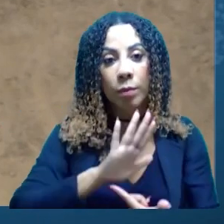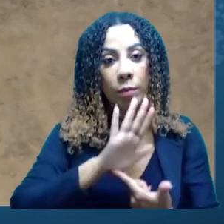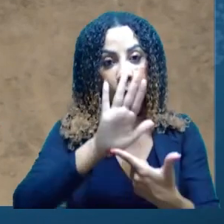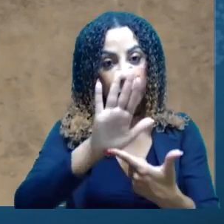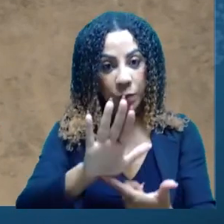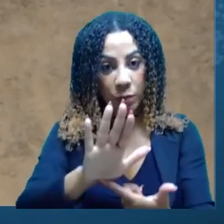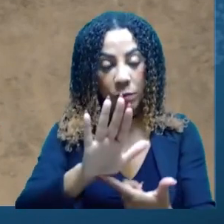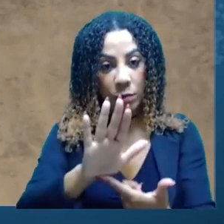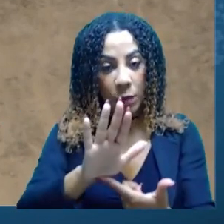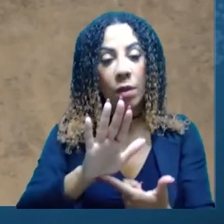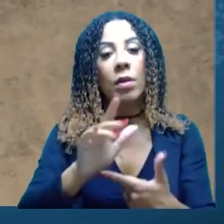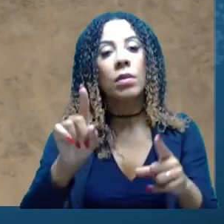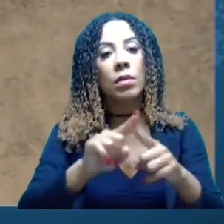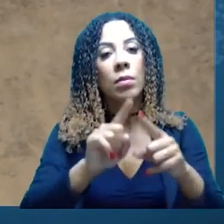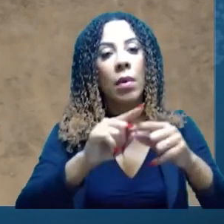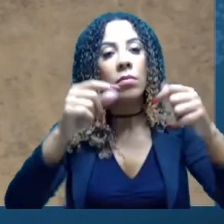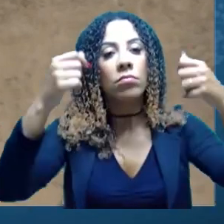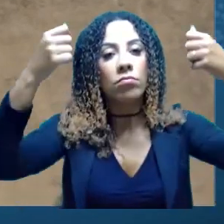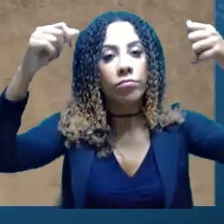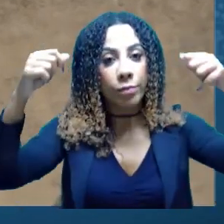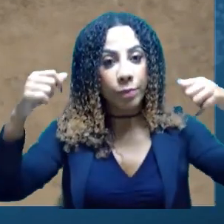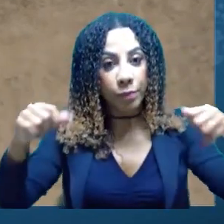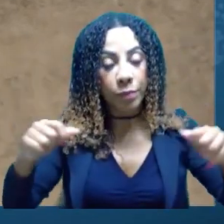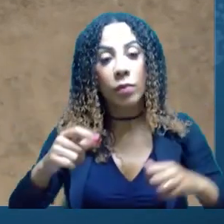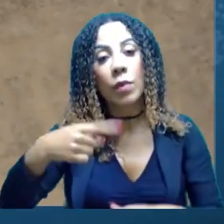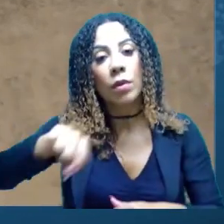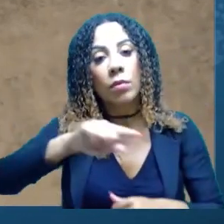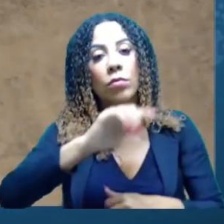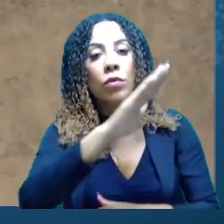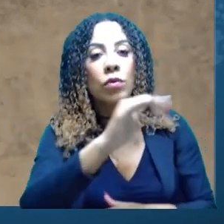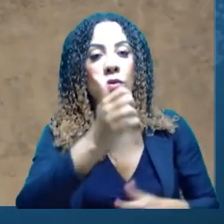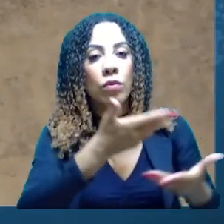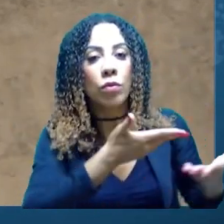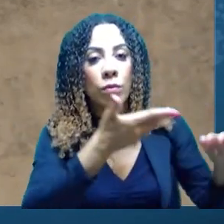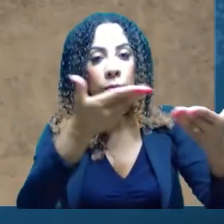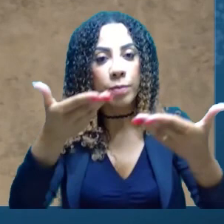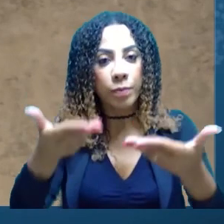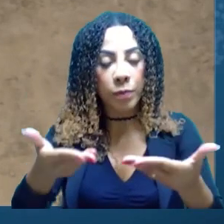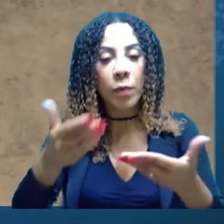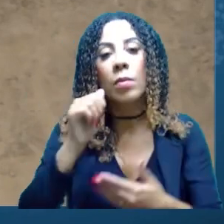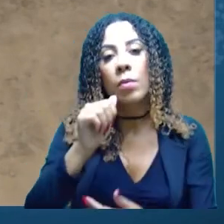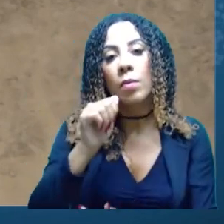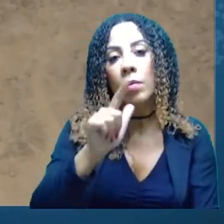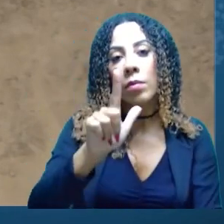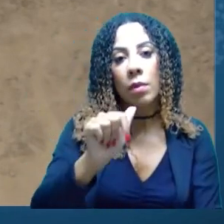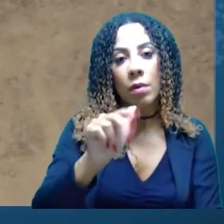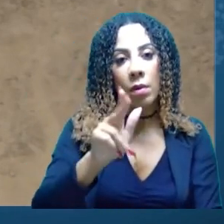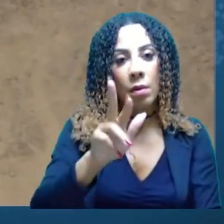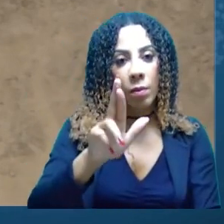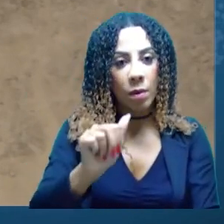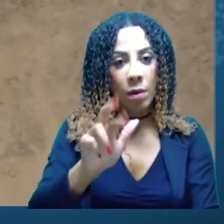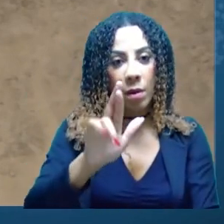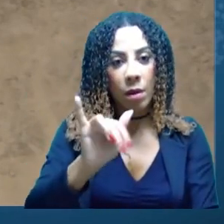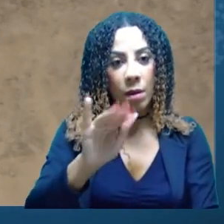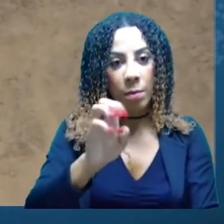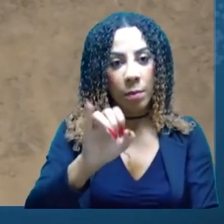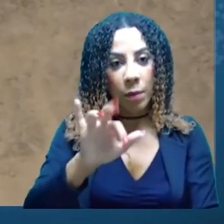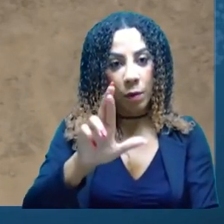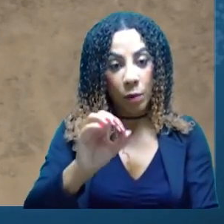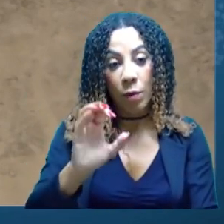apresentações e posters, convidamos ao palco Laura Ribeiro Oliveira.